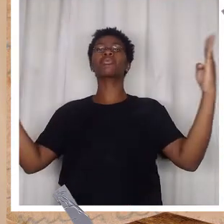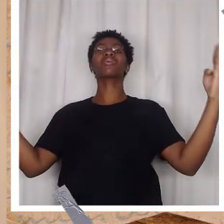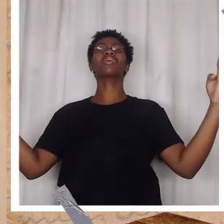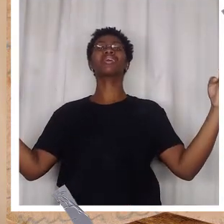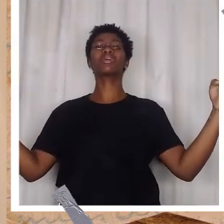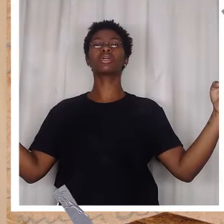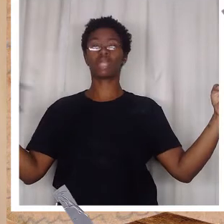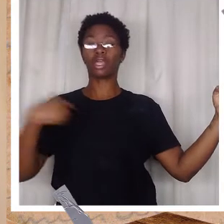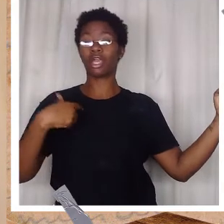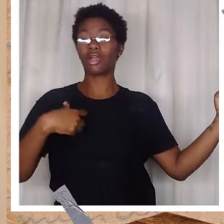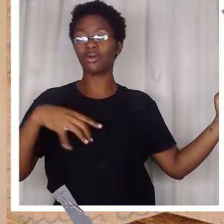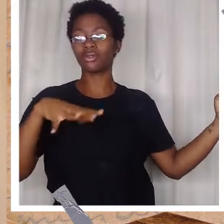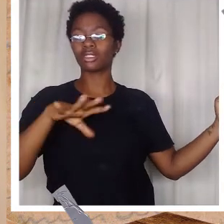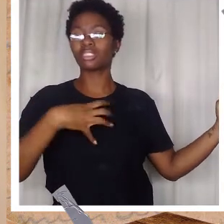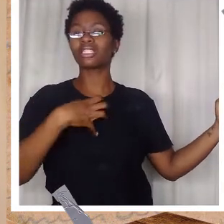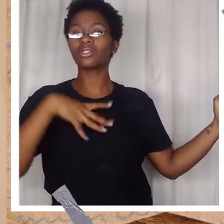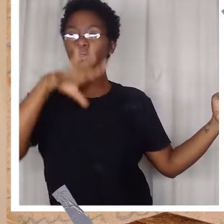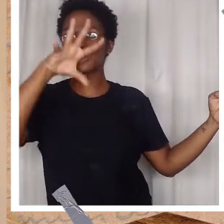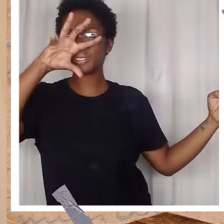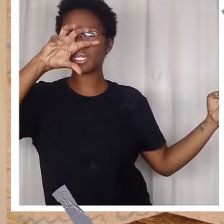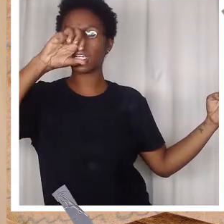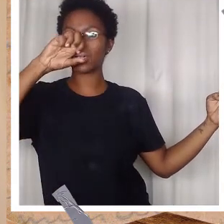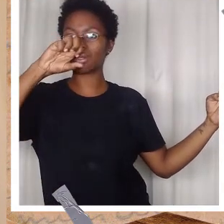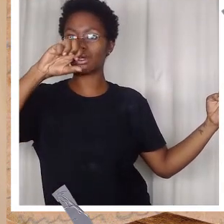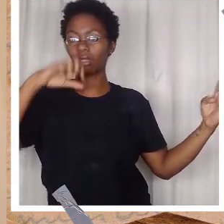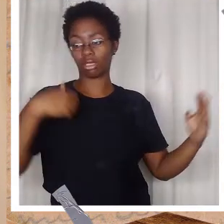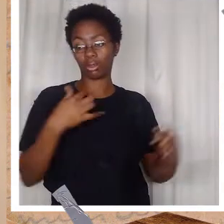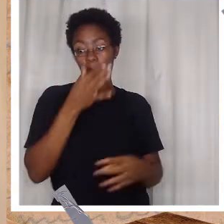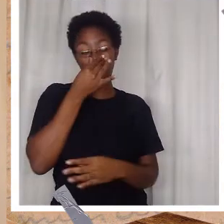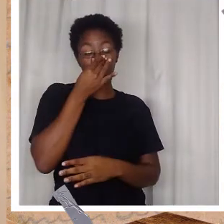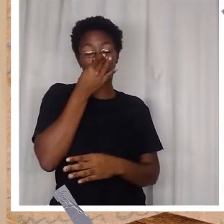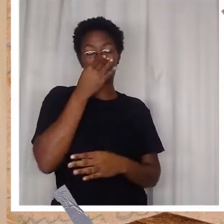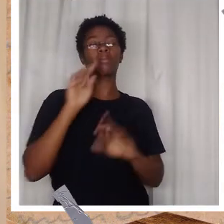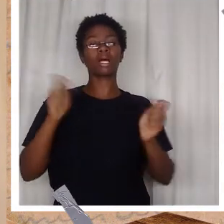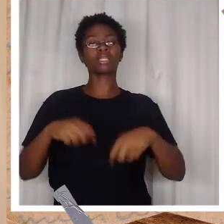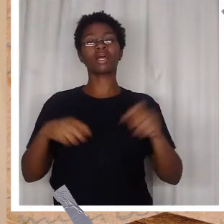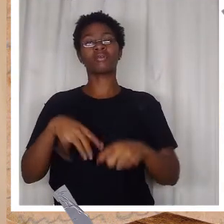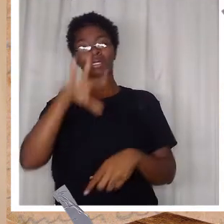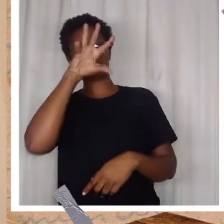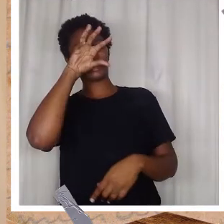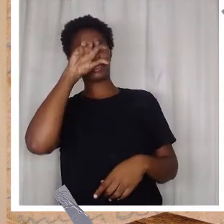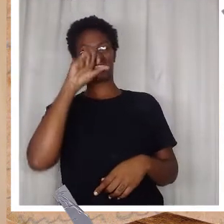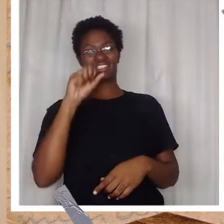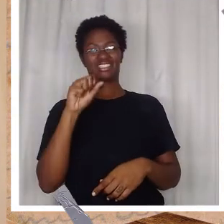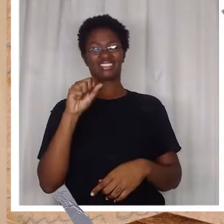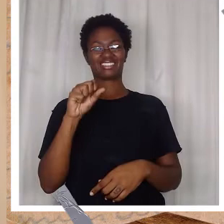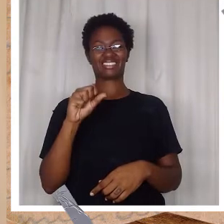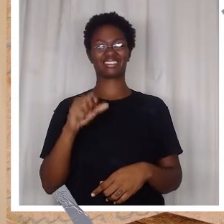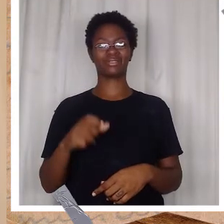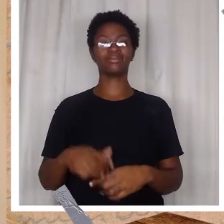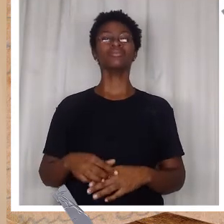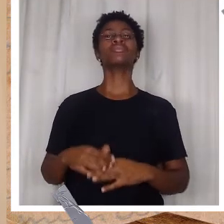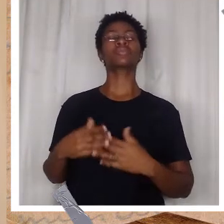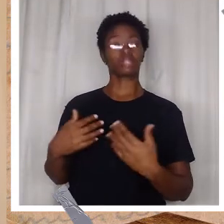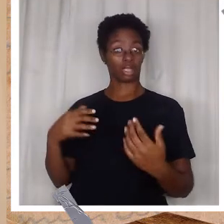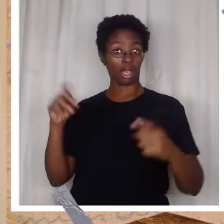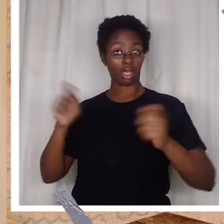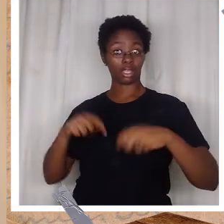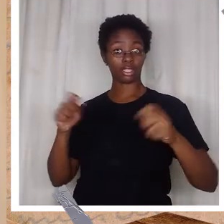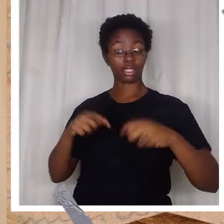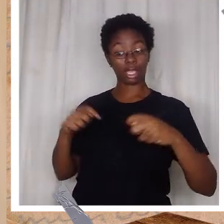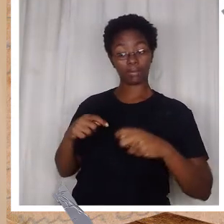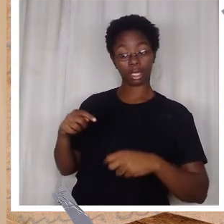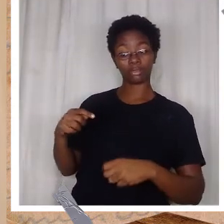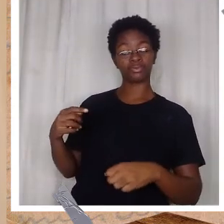sentissem um pouco do odor desse país. Porque há várias maneiras de se construir uma nação,